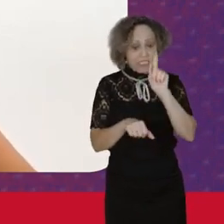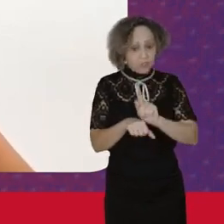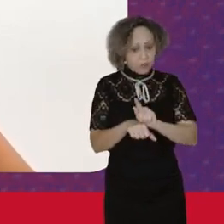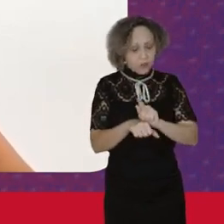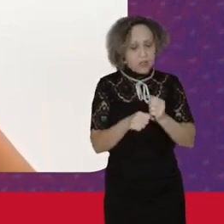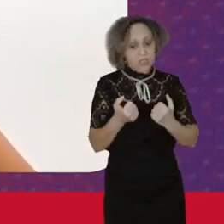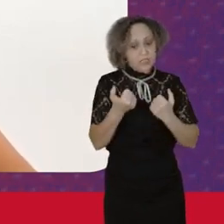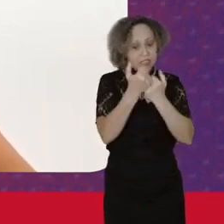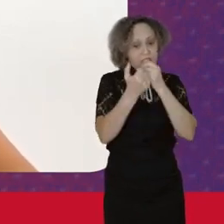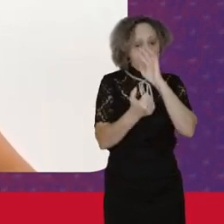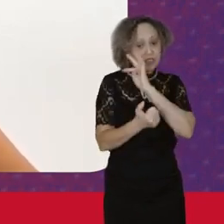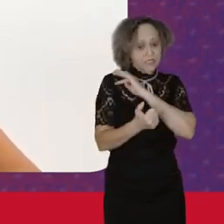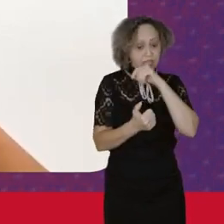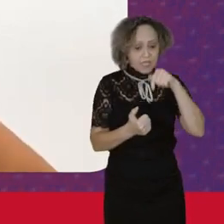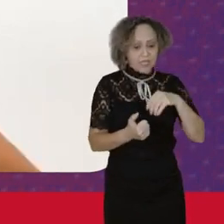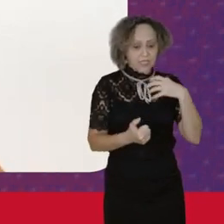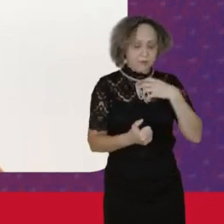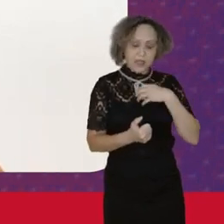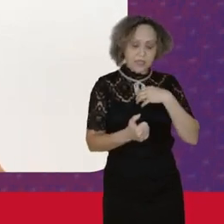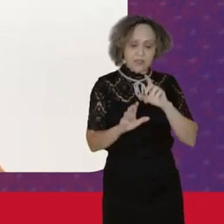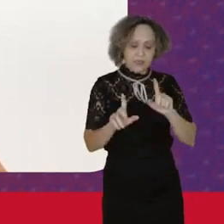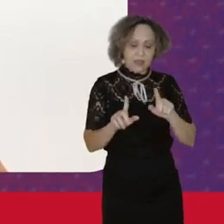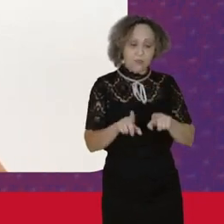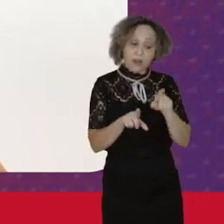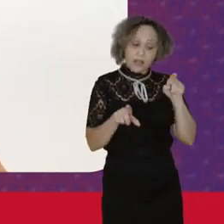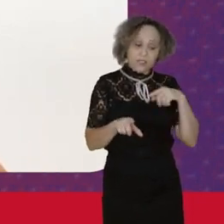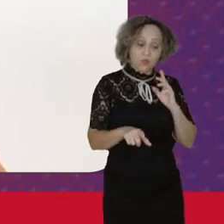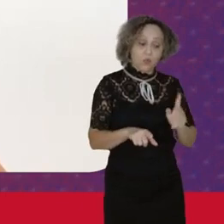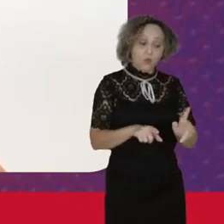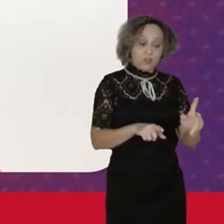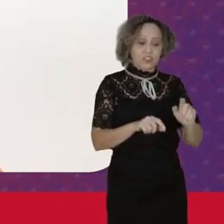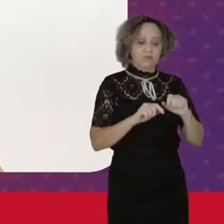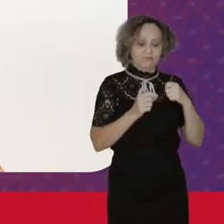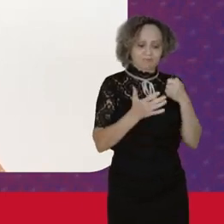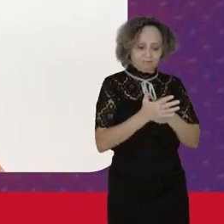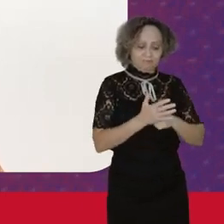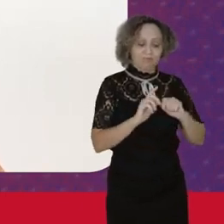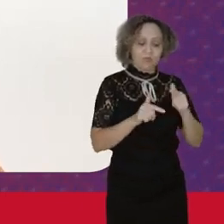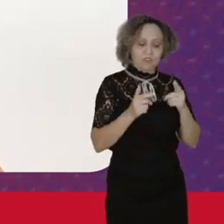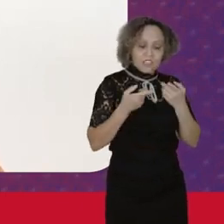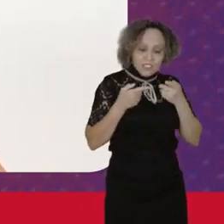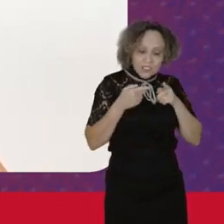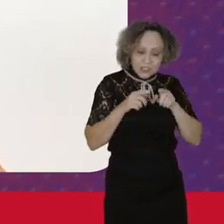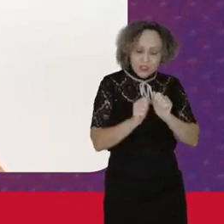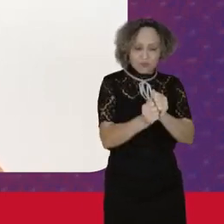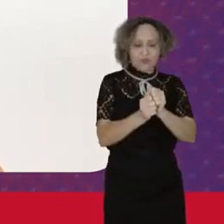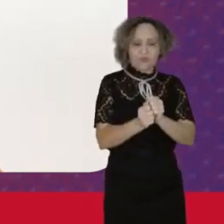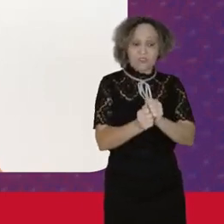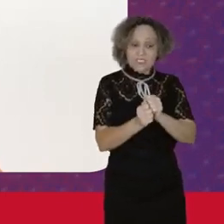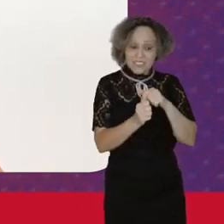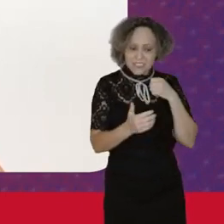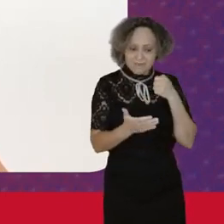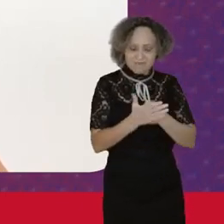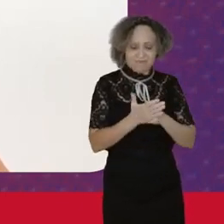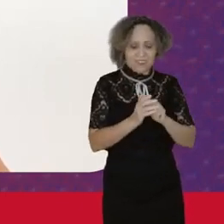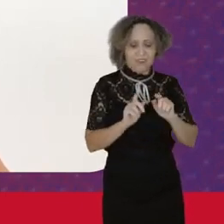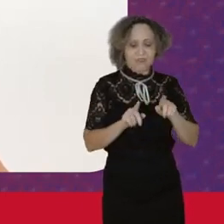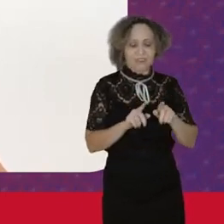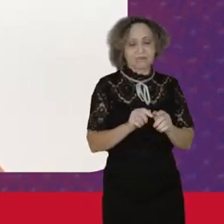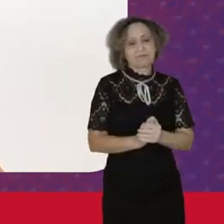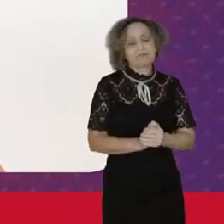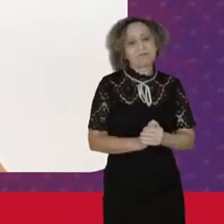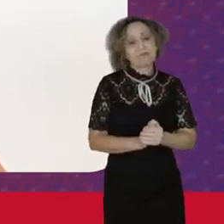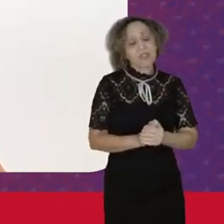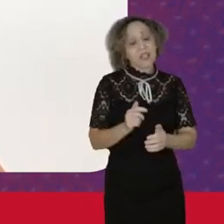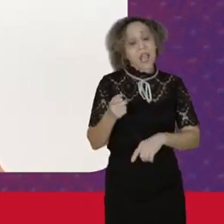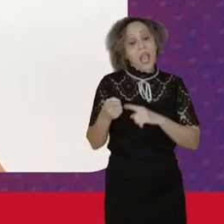aqui na Bahia, mas continuo aqui na lida, seguindo aqui com vocês nessa caminhada. A Luísa trouxe